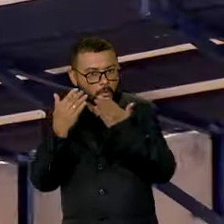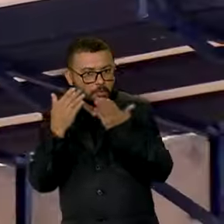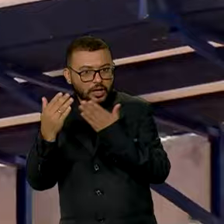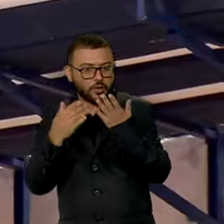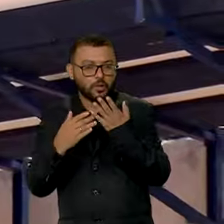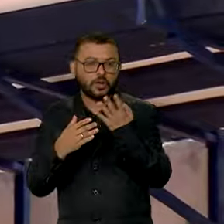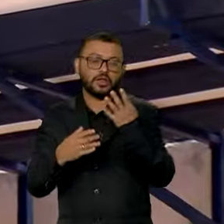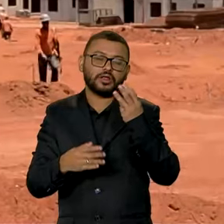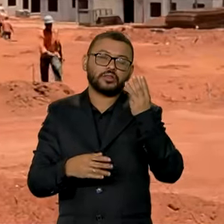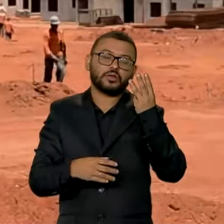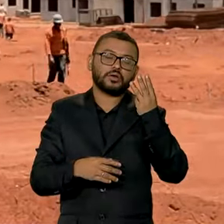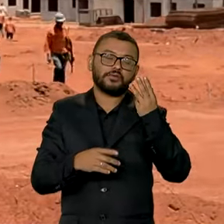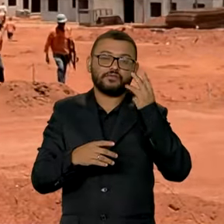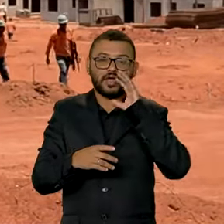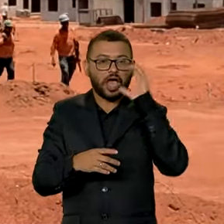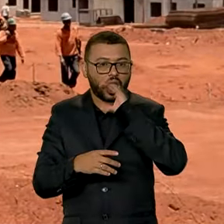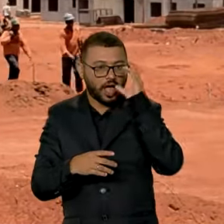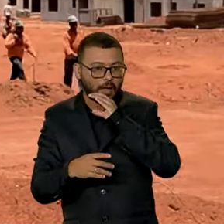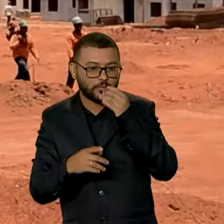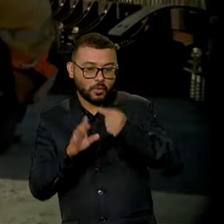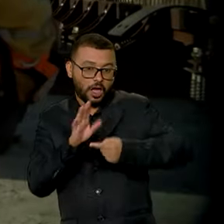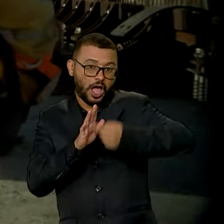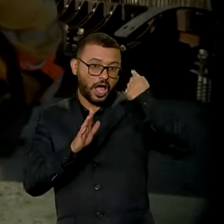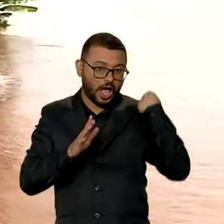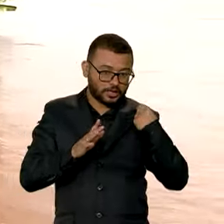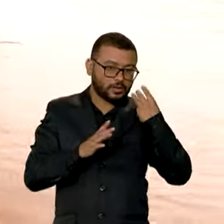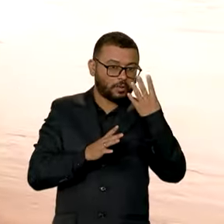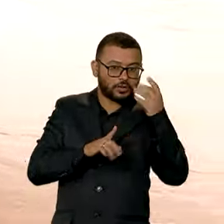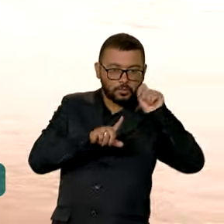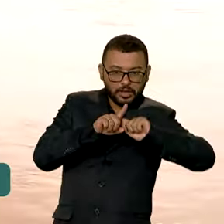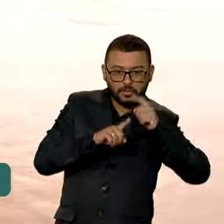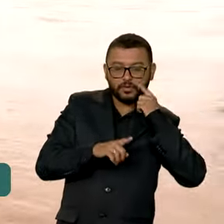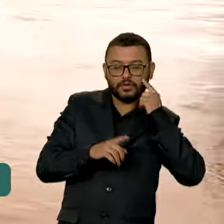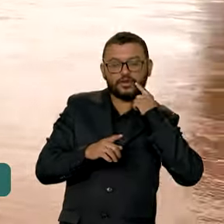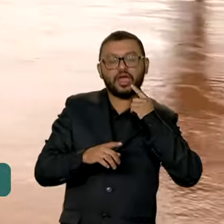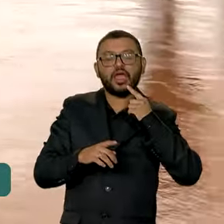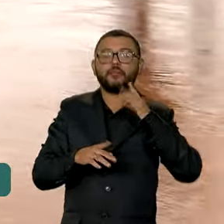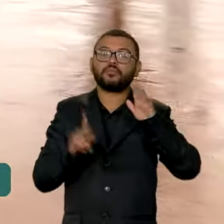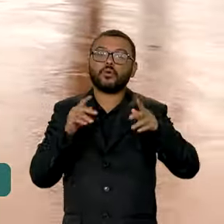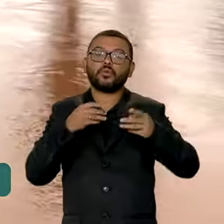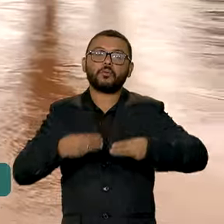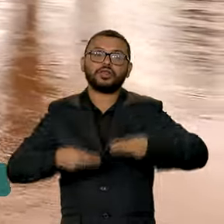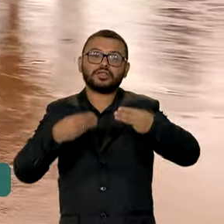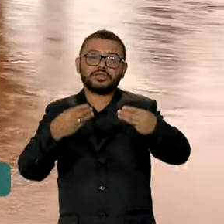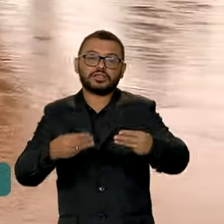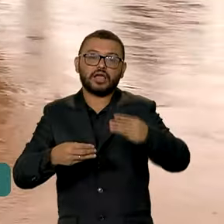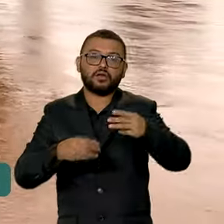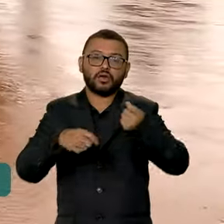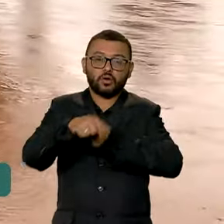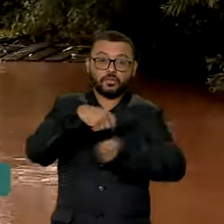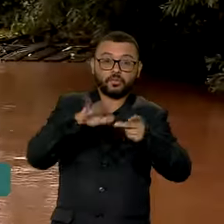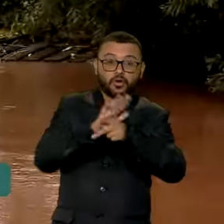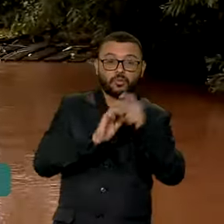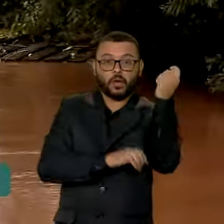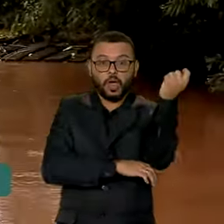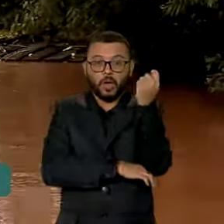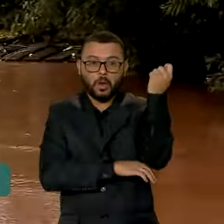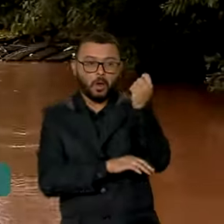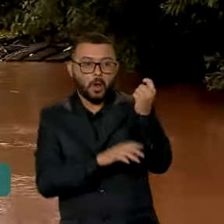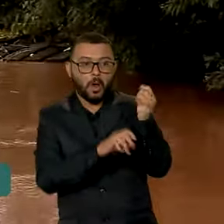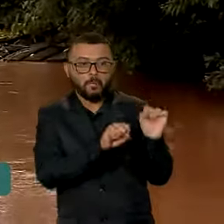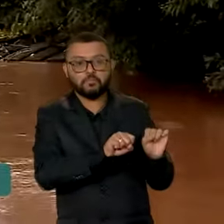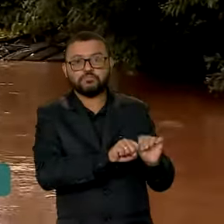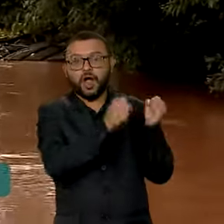aos quatro trimestres imediatamente anteriores. Para o Ministério da Fazenda, a situação no Rio Grande do Sul, com os